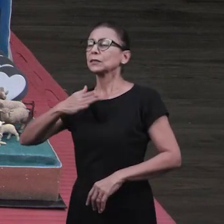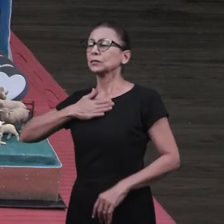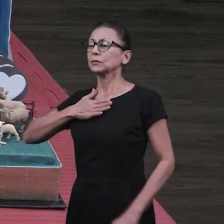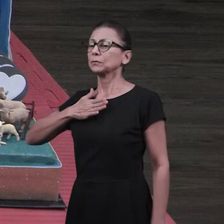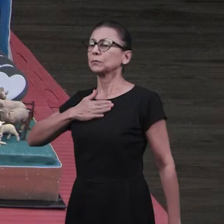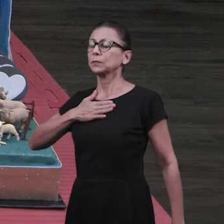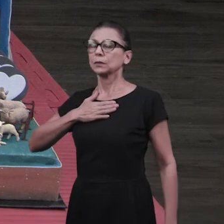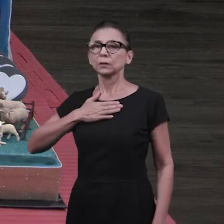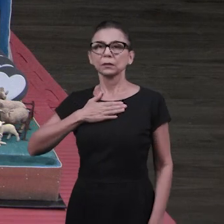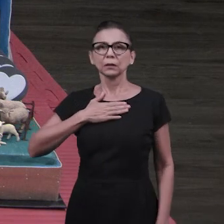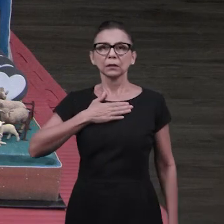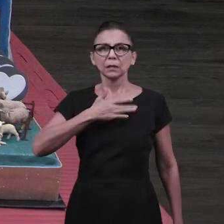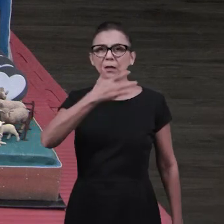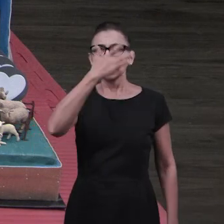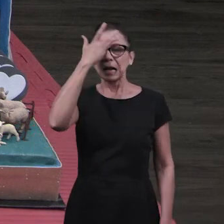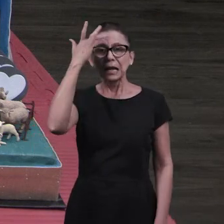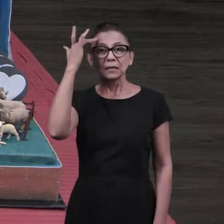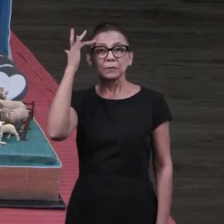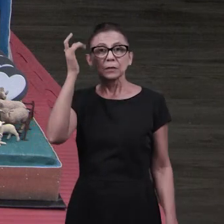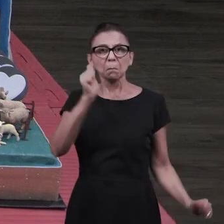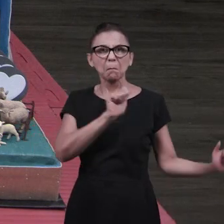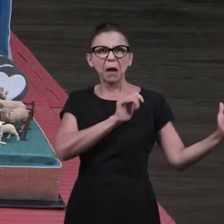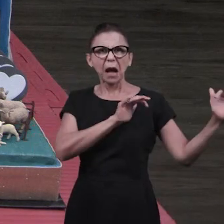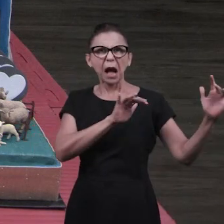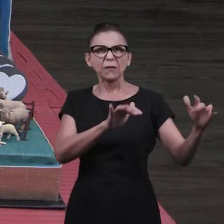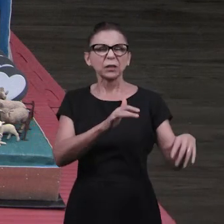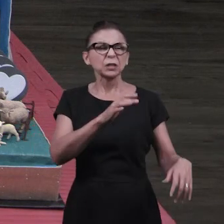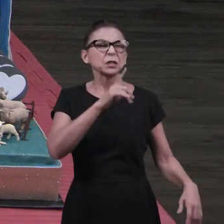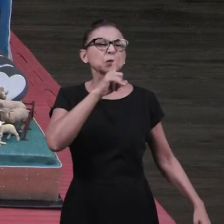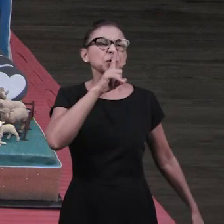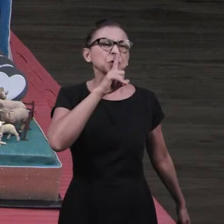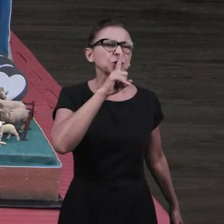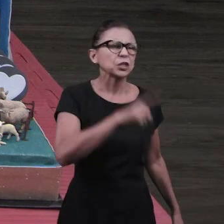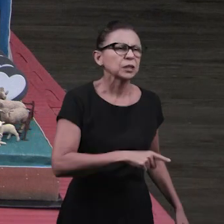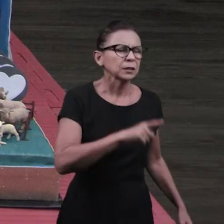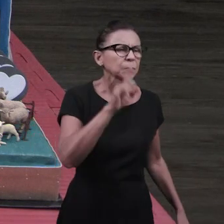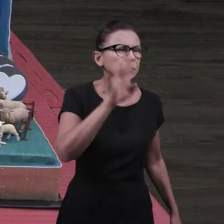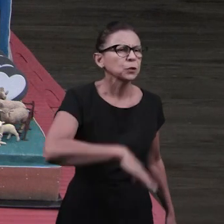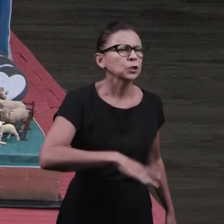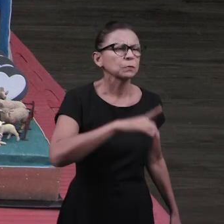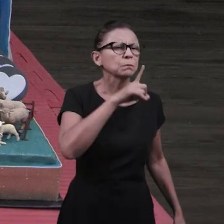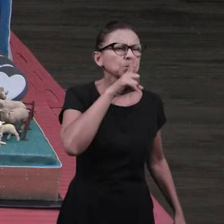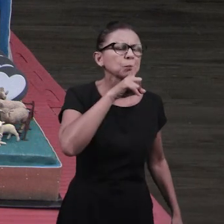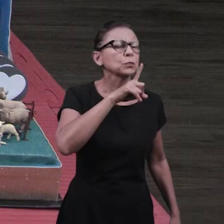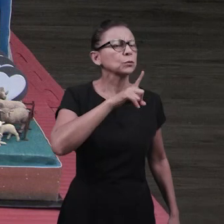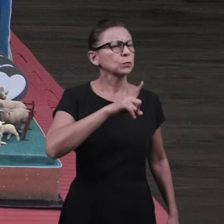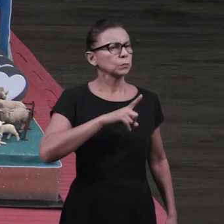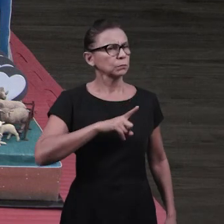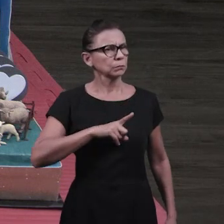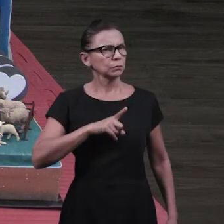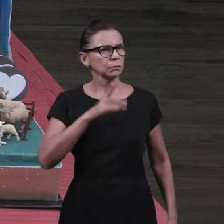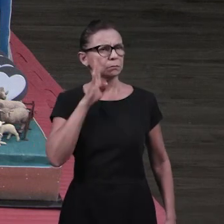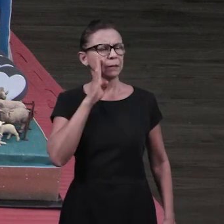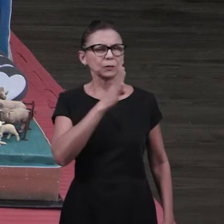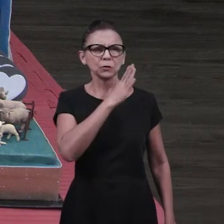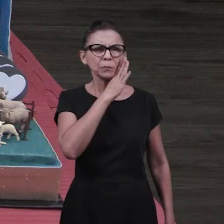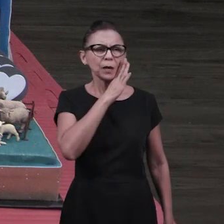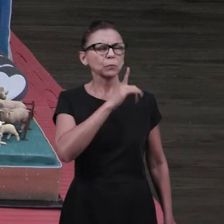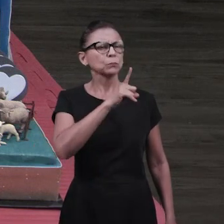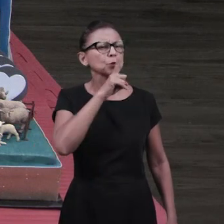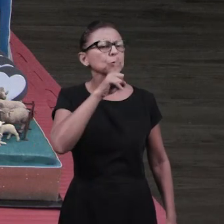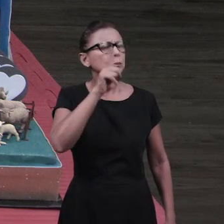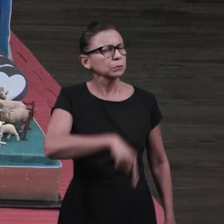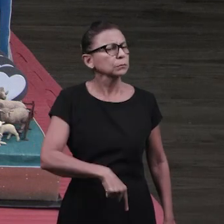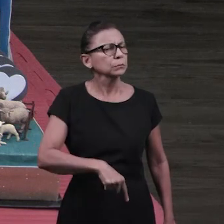as pessoas pediram que Bartimeu ficasse quieto. Mas ele não parou